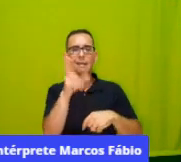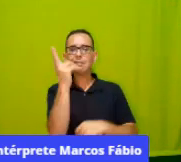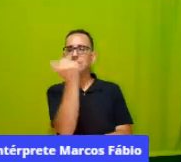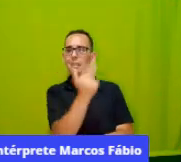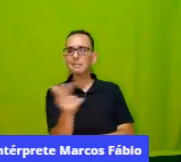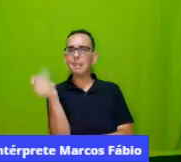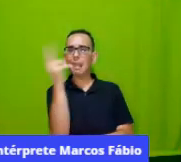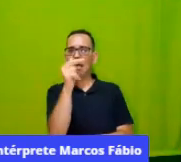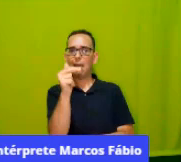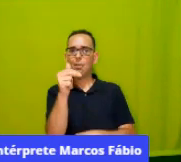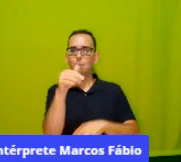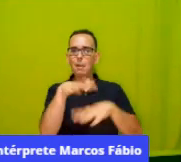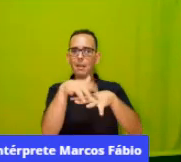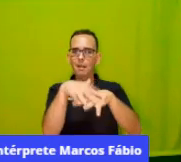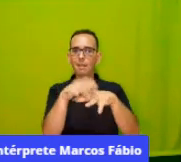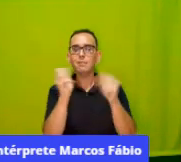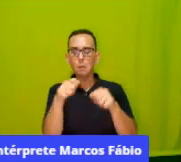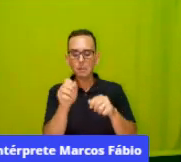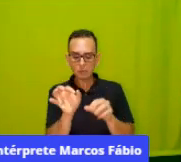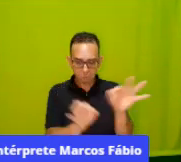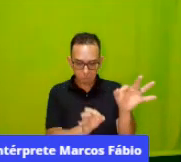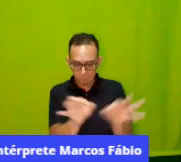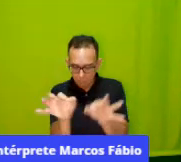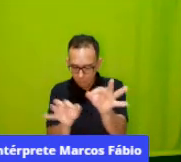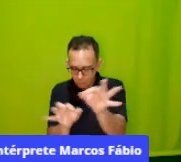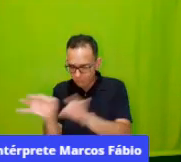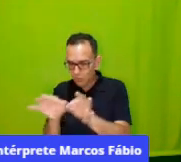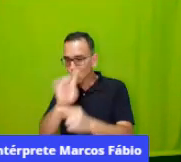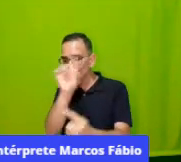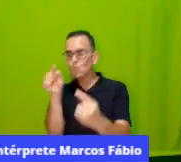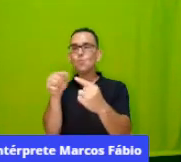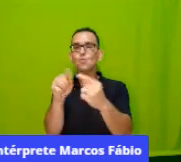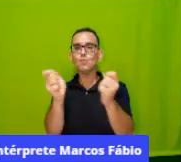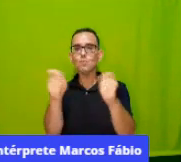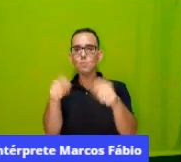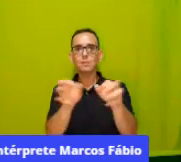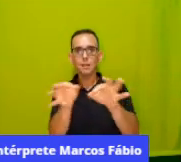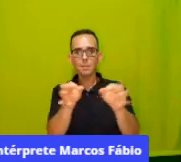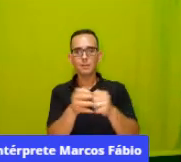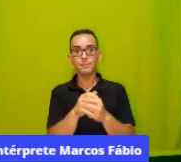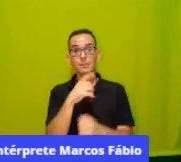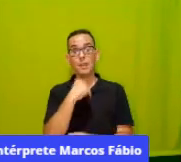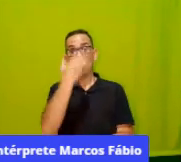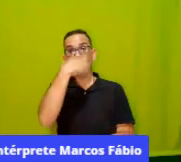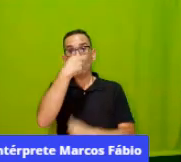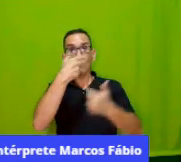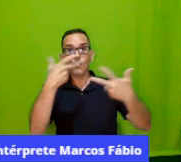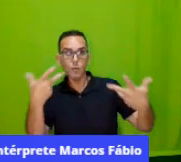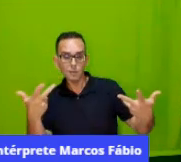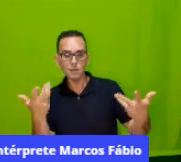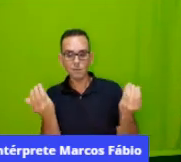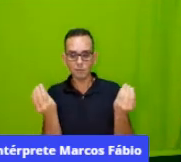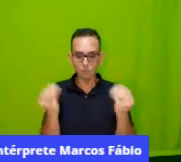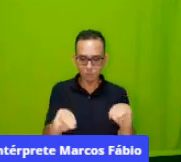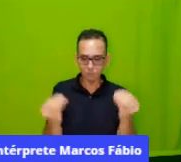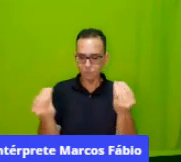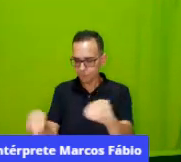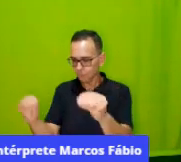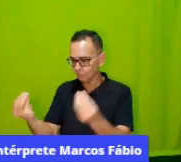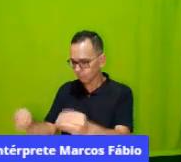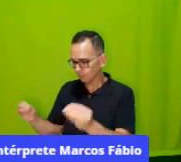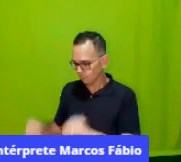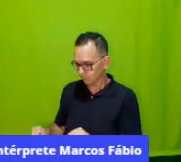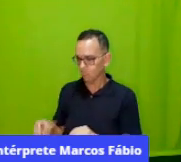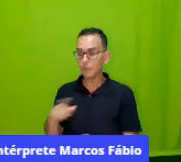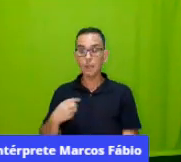quantidades. Se eu estou trabalhando forma geométrica, então as pecinhas vão direcionar o que você quer trabalhar. Se eu quero